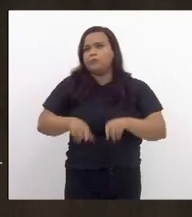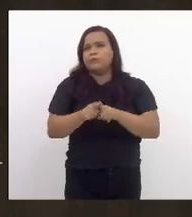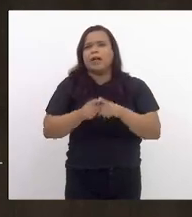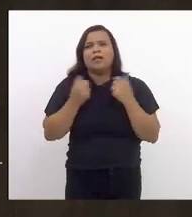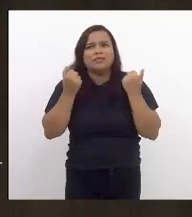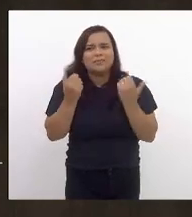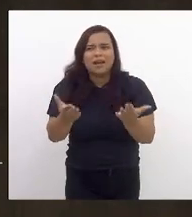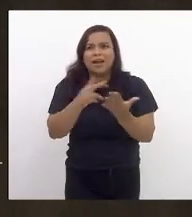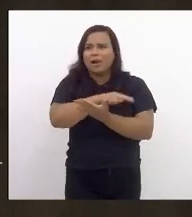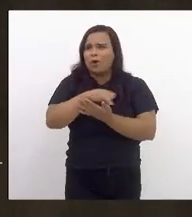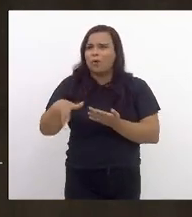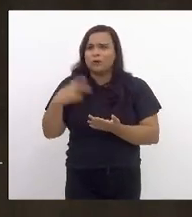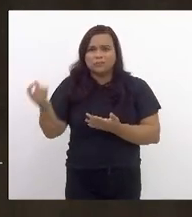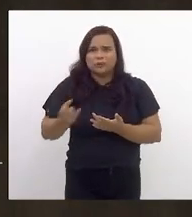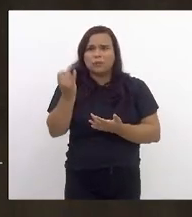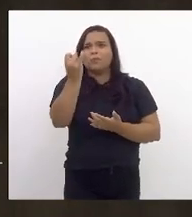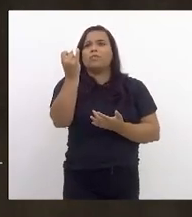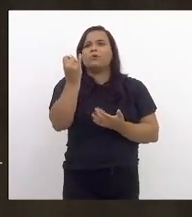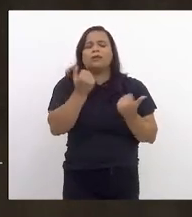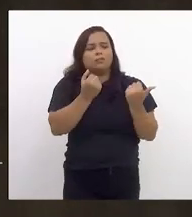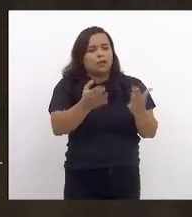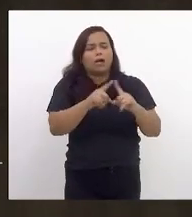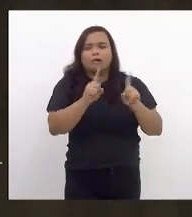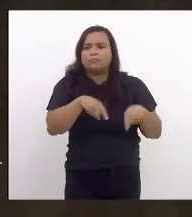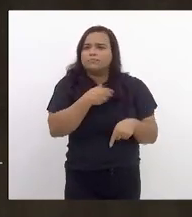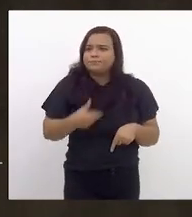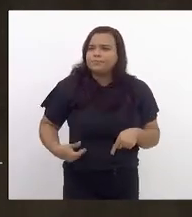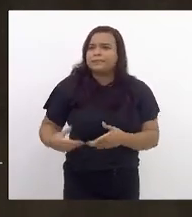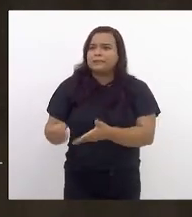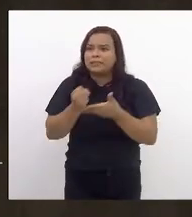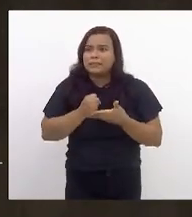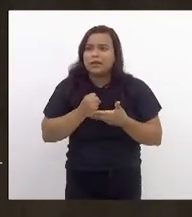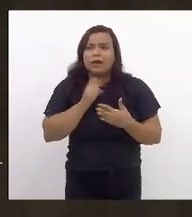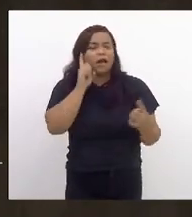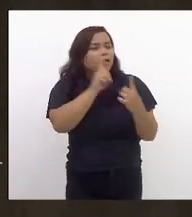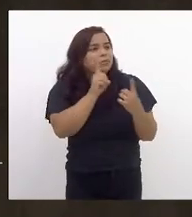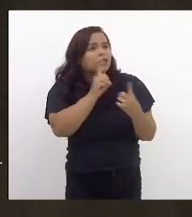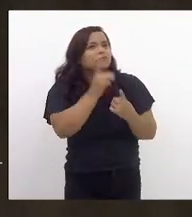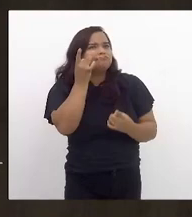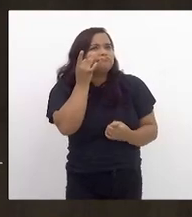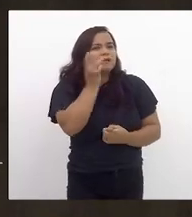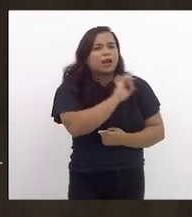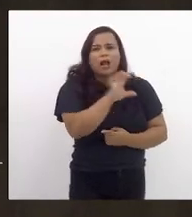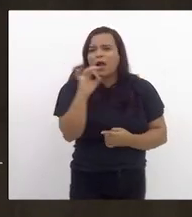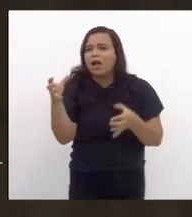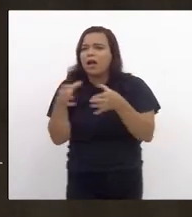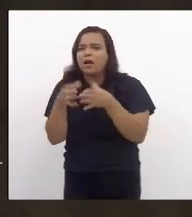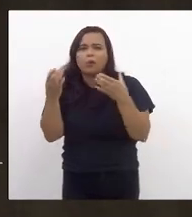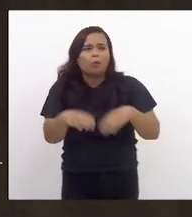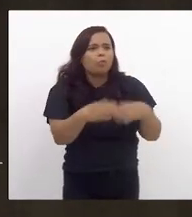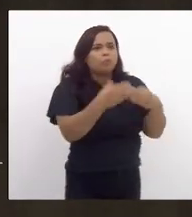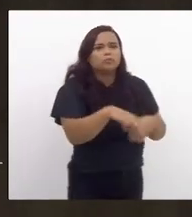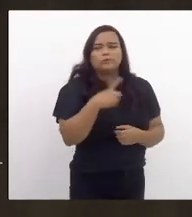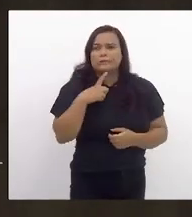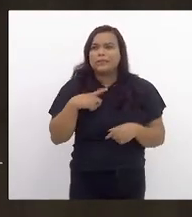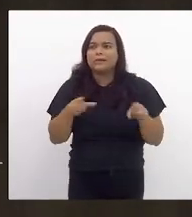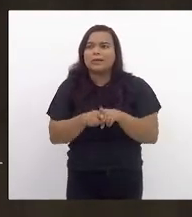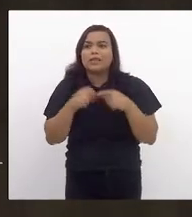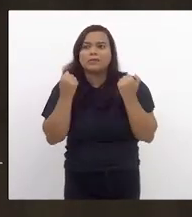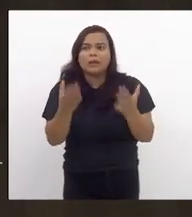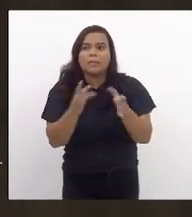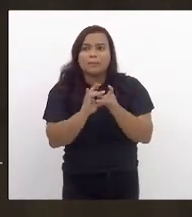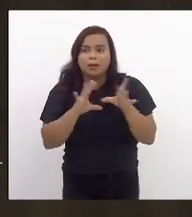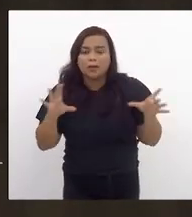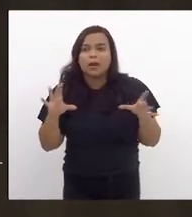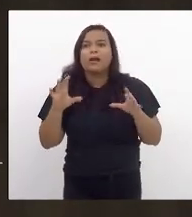instrumentos necessários à Comissão de Servidores Públicos de trazer a pauta, de atender pessoalmente a cada comissão de concursado, a permitir que a Assembleia